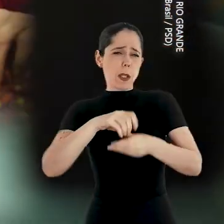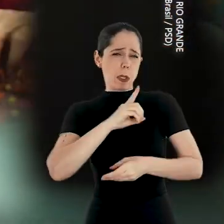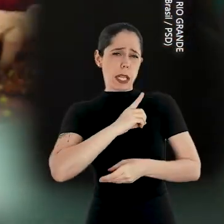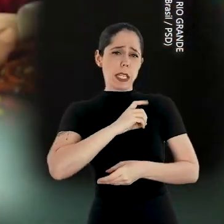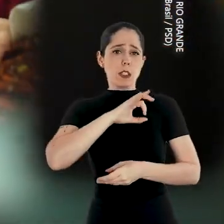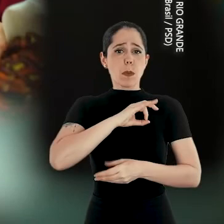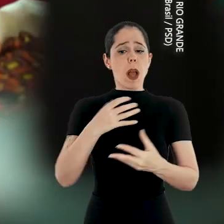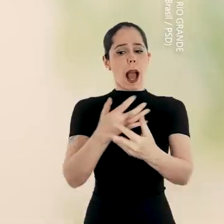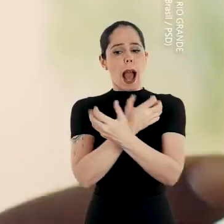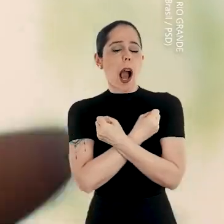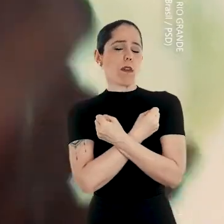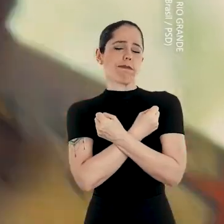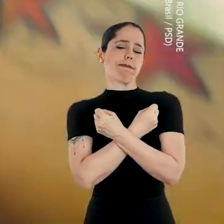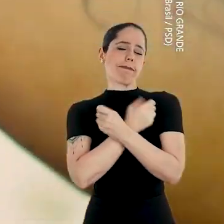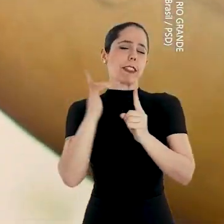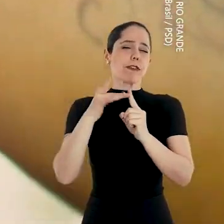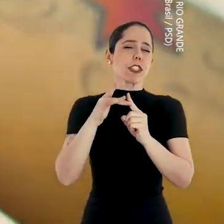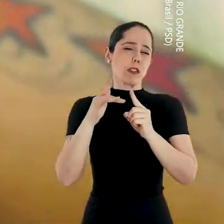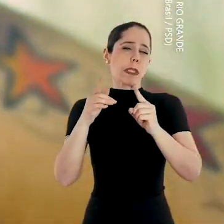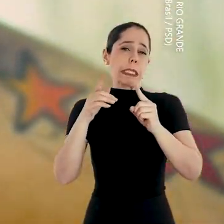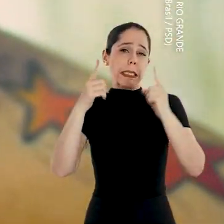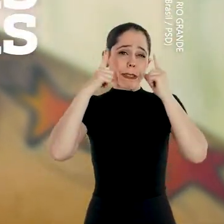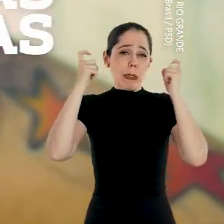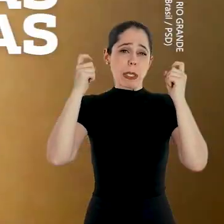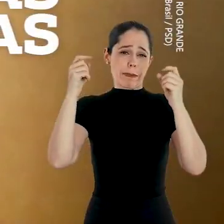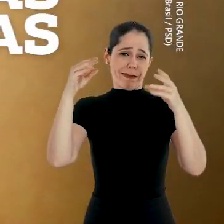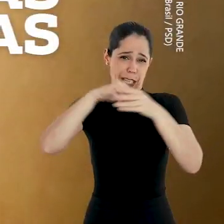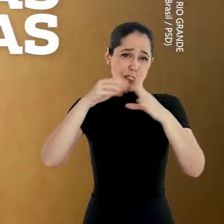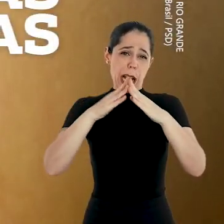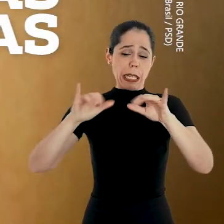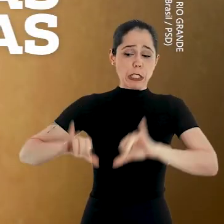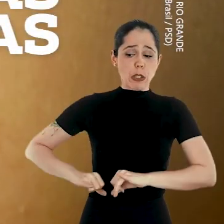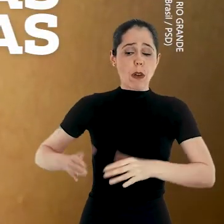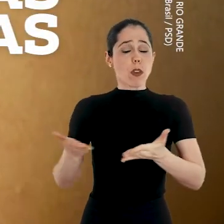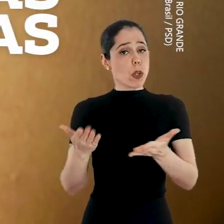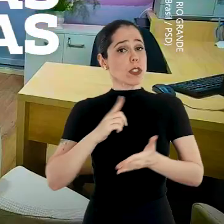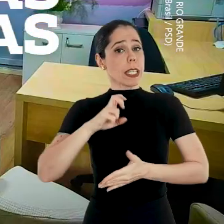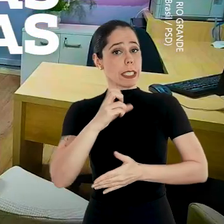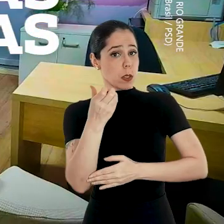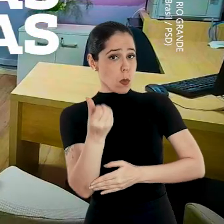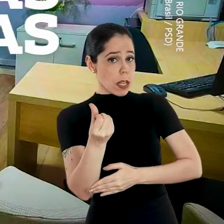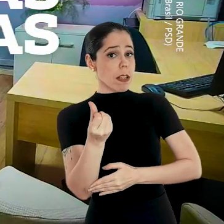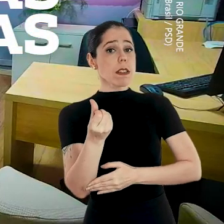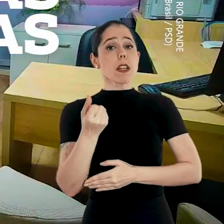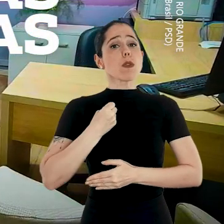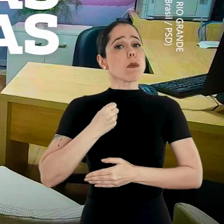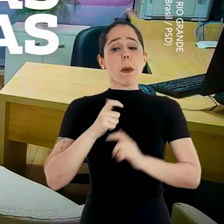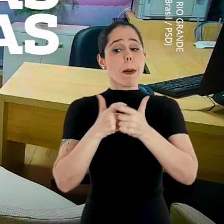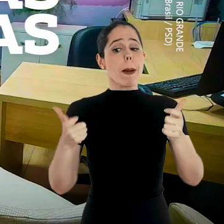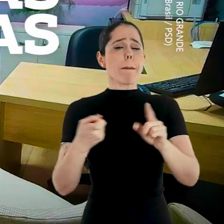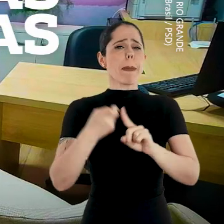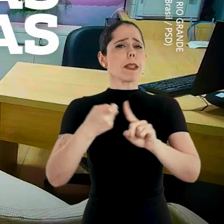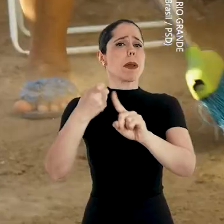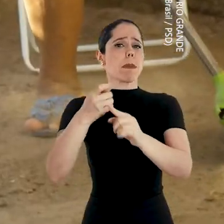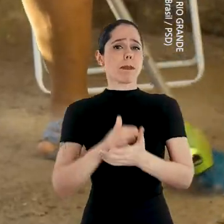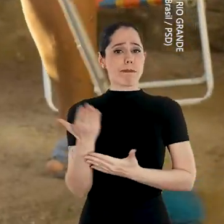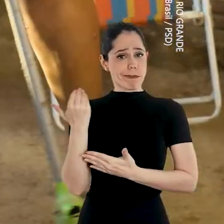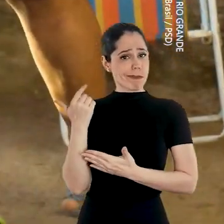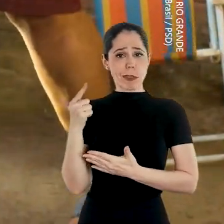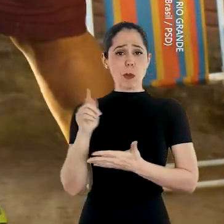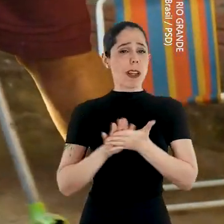polícia acolhendo vítimas da violência doméstica. Hoje já são 56 e esse número cresce todos os meses.